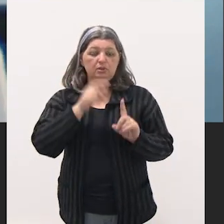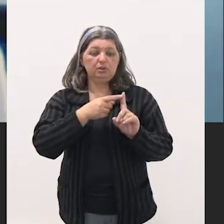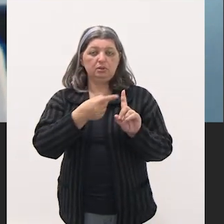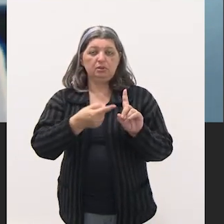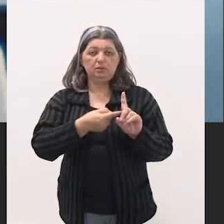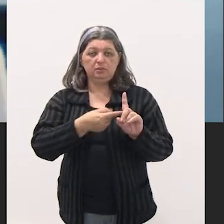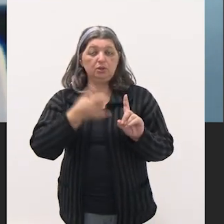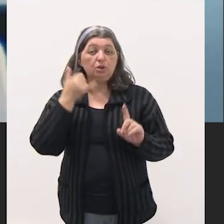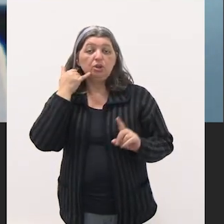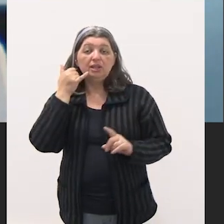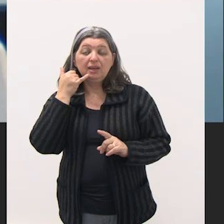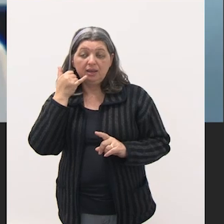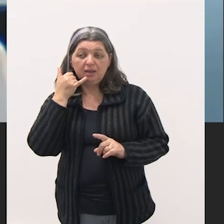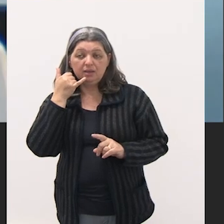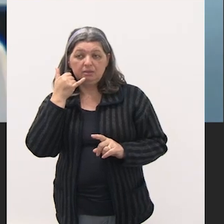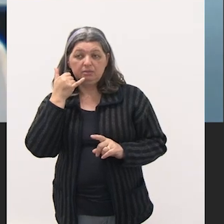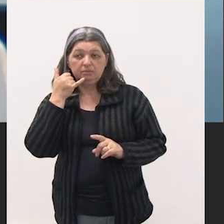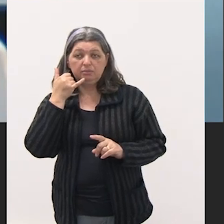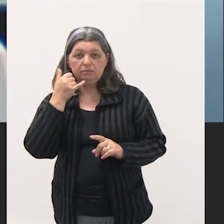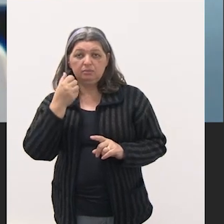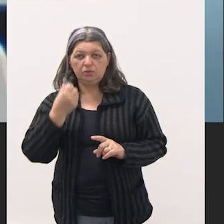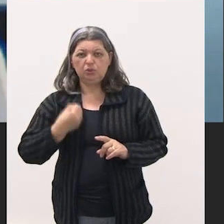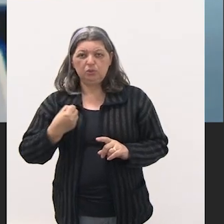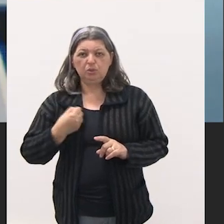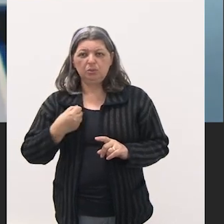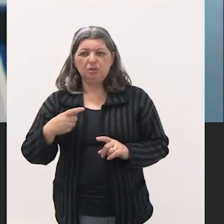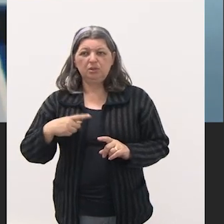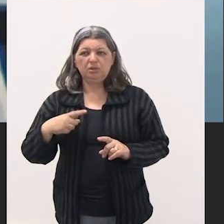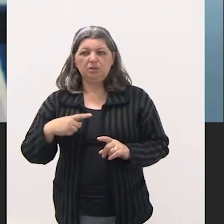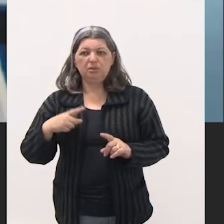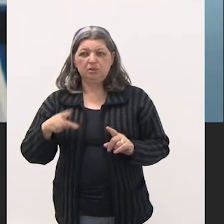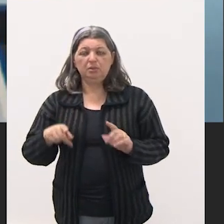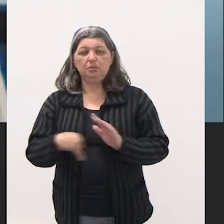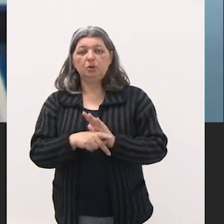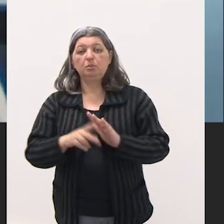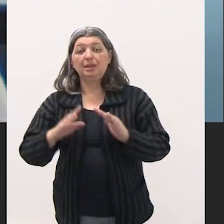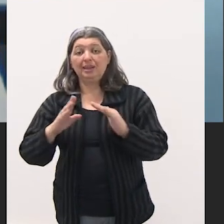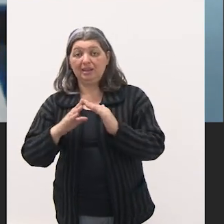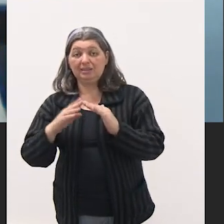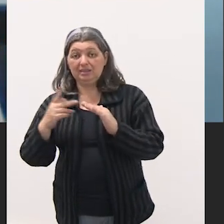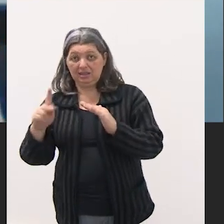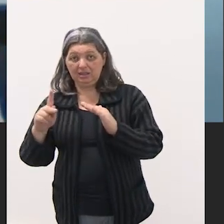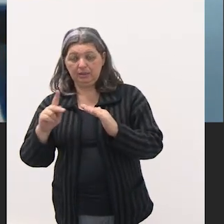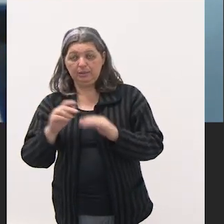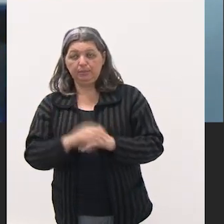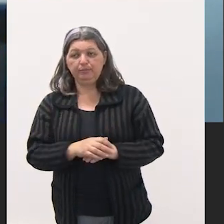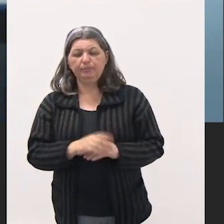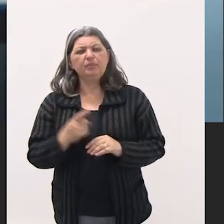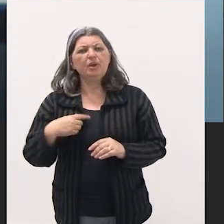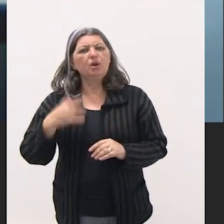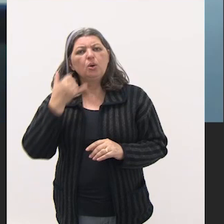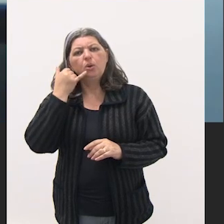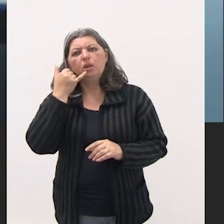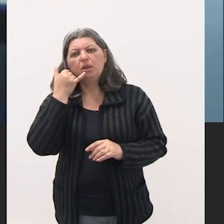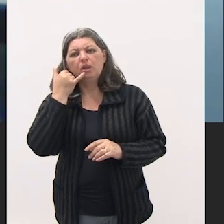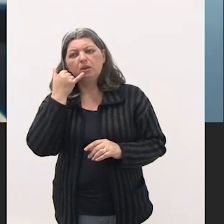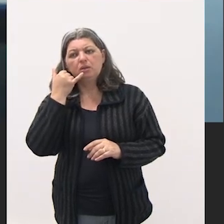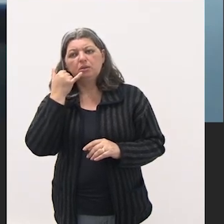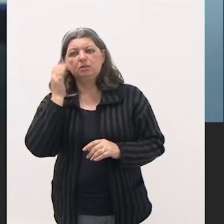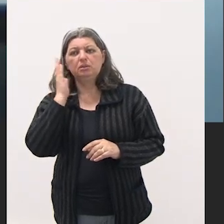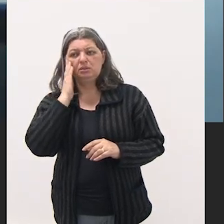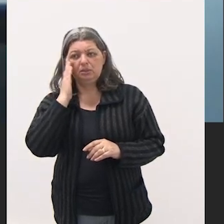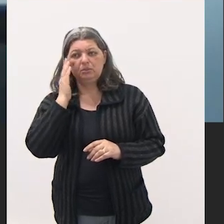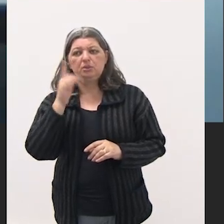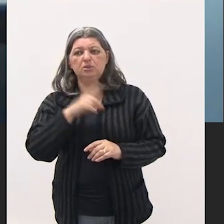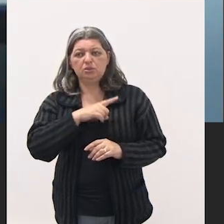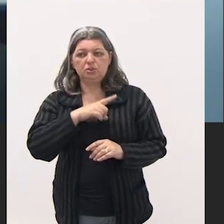o telefone que ela tinha, e aí era o telefone da casa dela. Aí, a hora que eu liguei, eu sabia que ela tinha